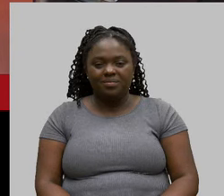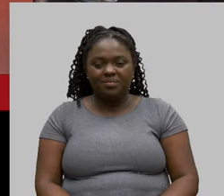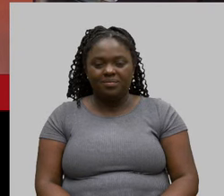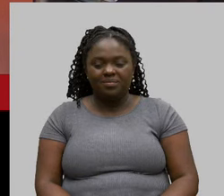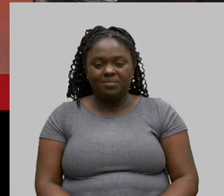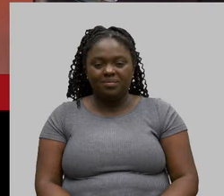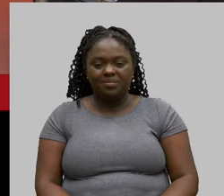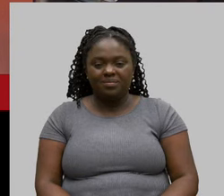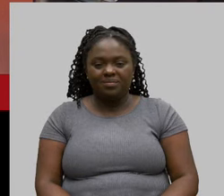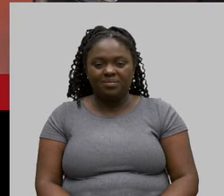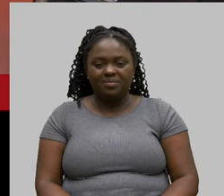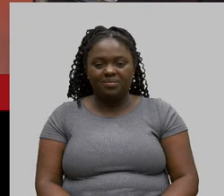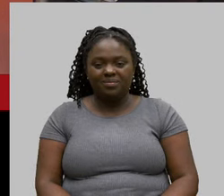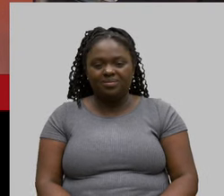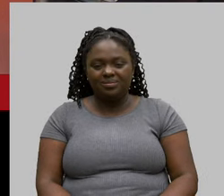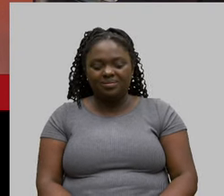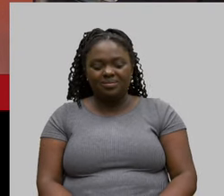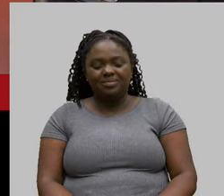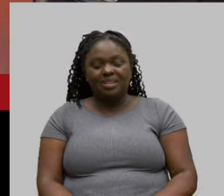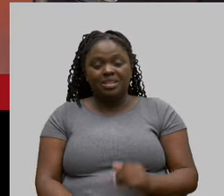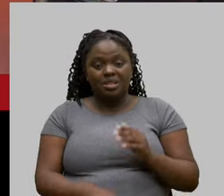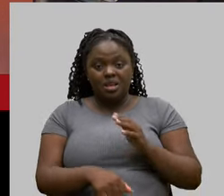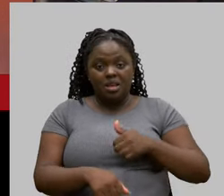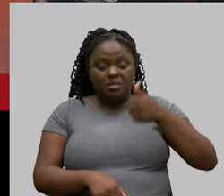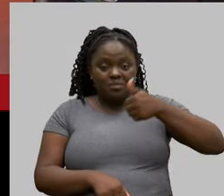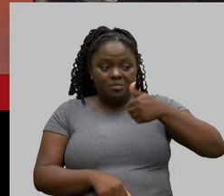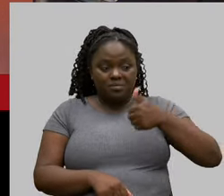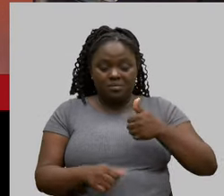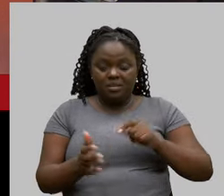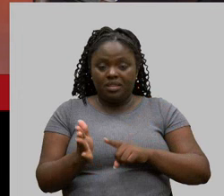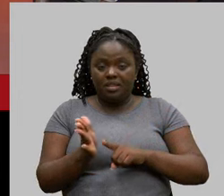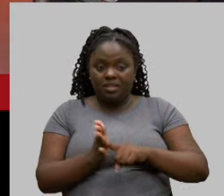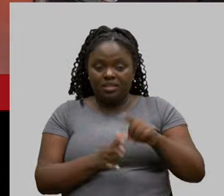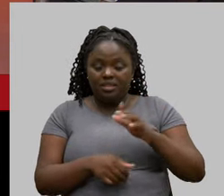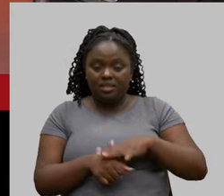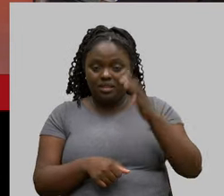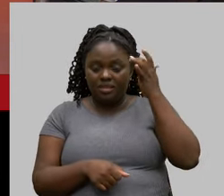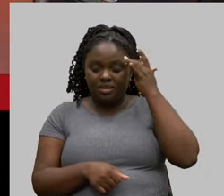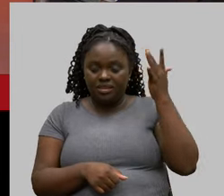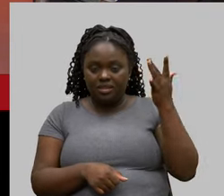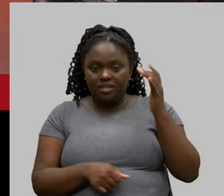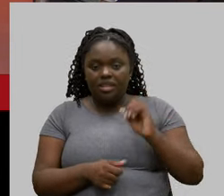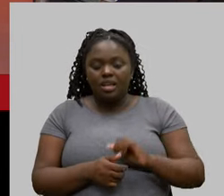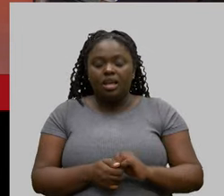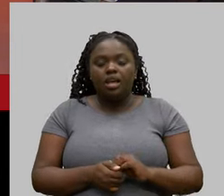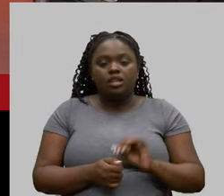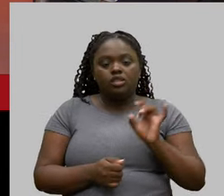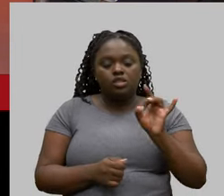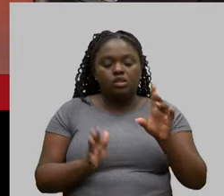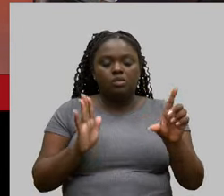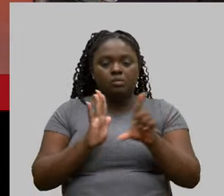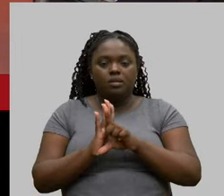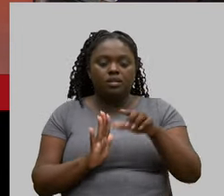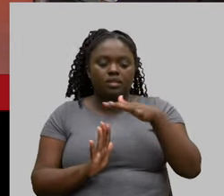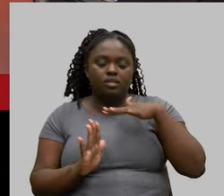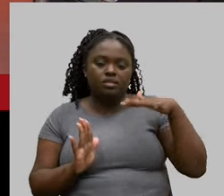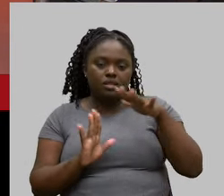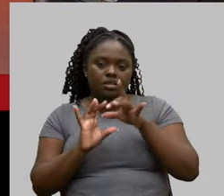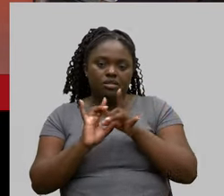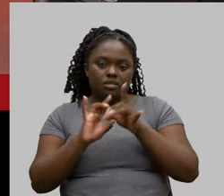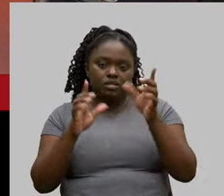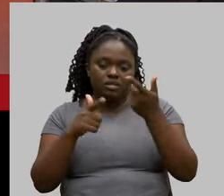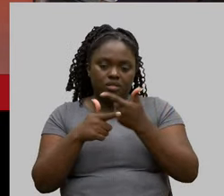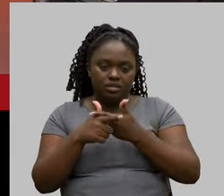começar pela mais fácil a segunda né Eh basta uma lei geral autorizando o parcel ento